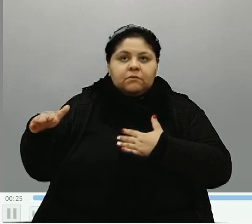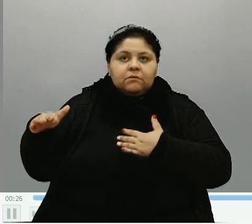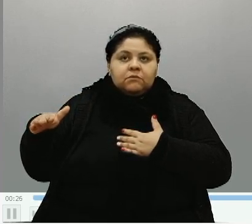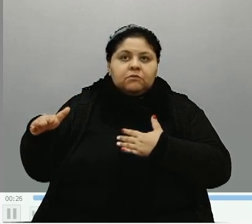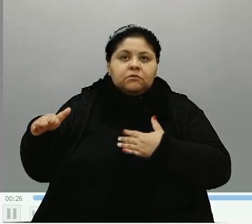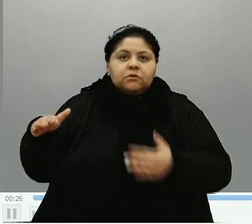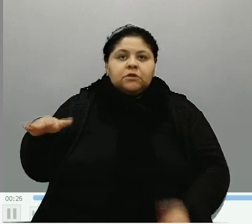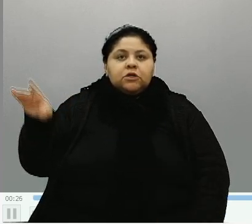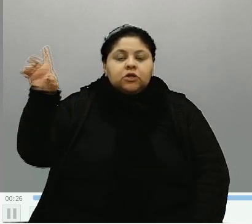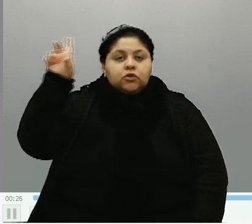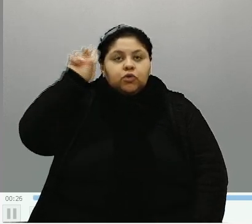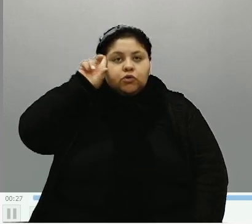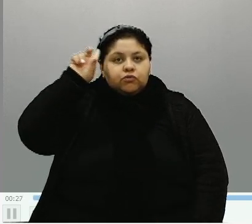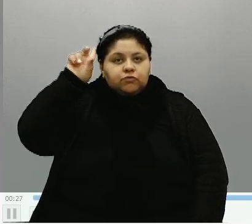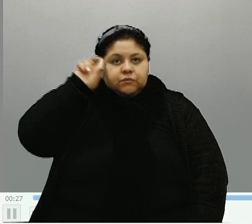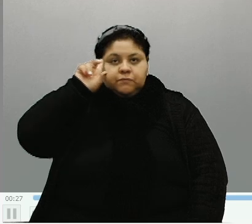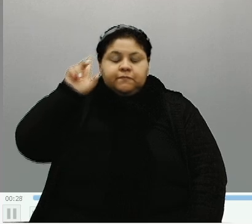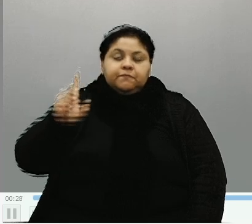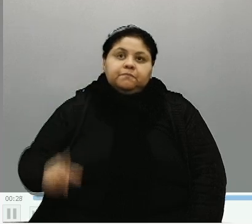todos os dias.